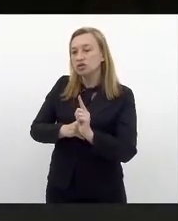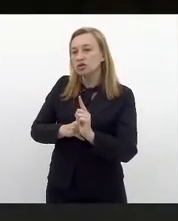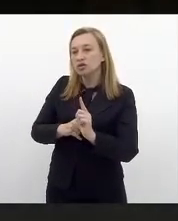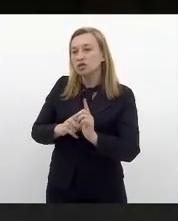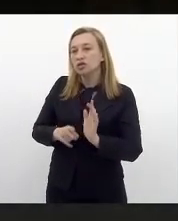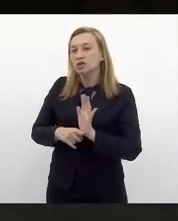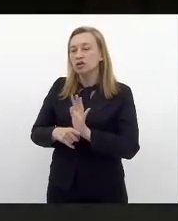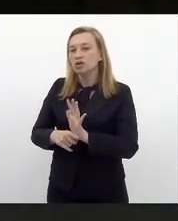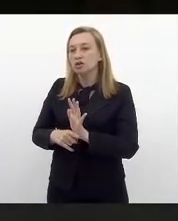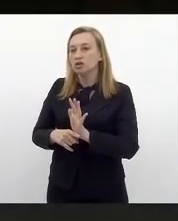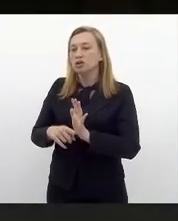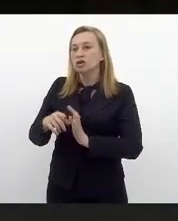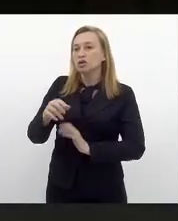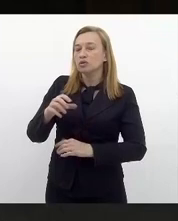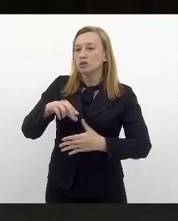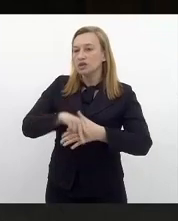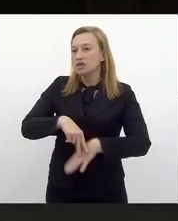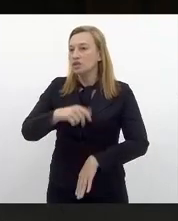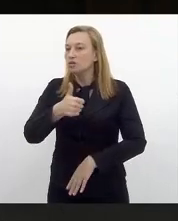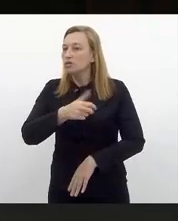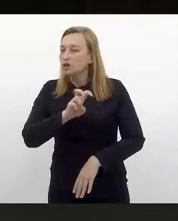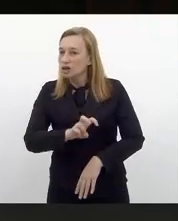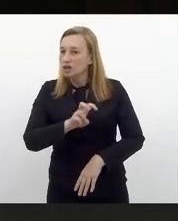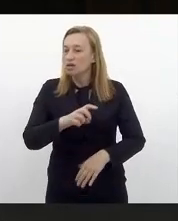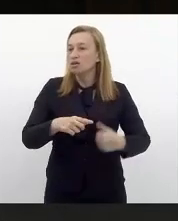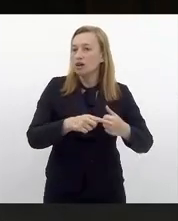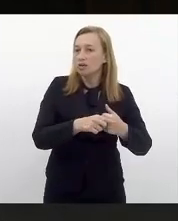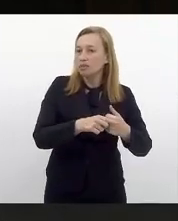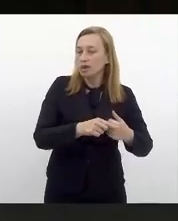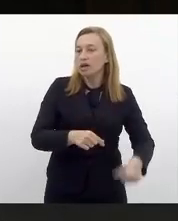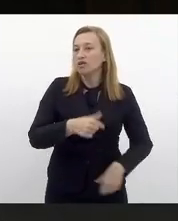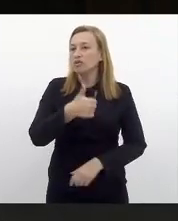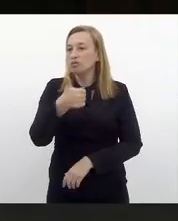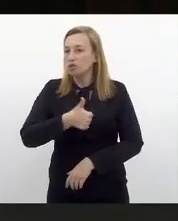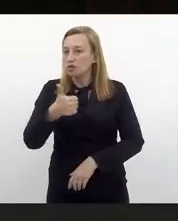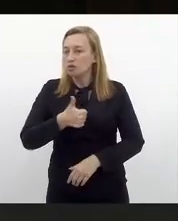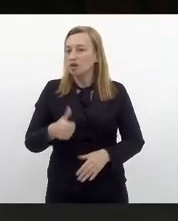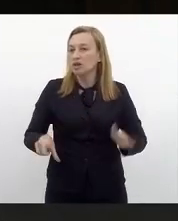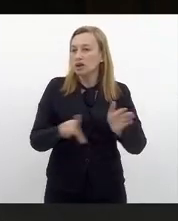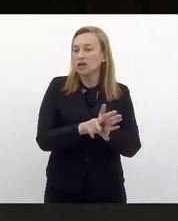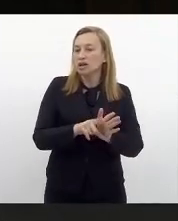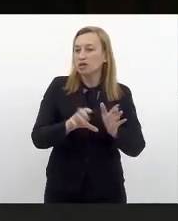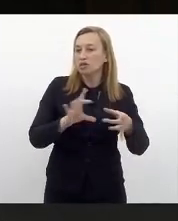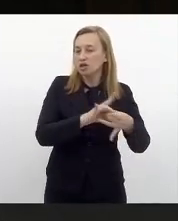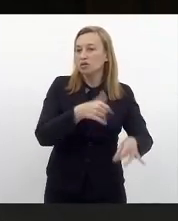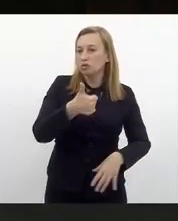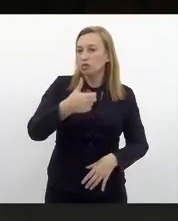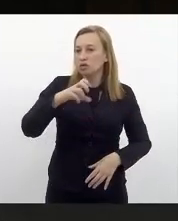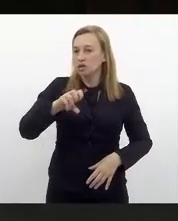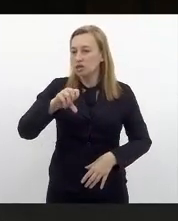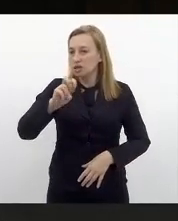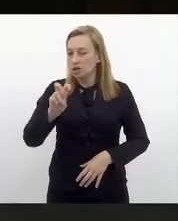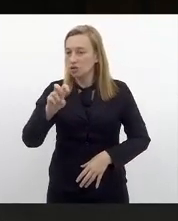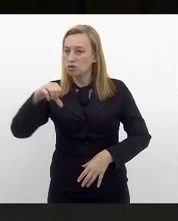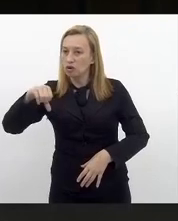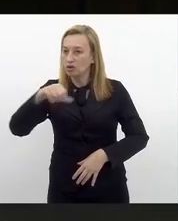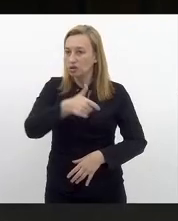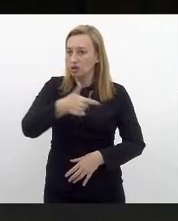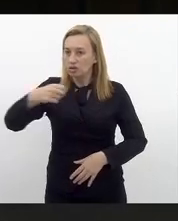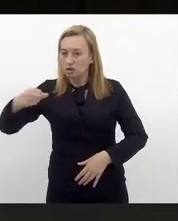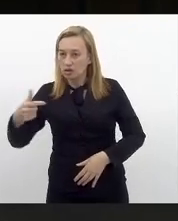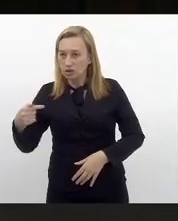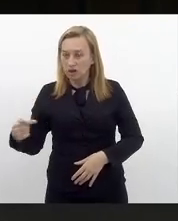atendimento ao disposto no inciso 5º do parágrafo primeiro do artigo 2º da lei complementar 159 19 de maio de